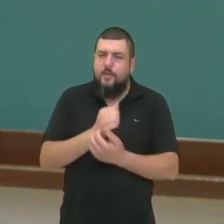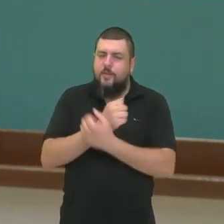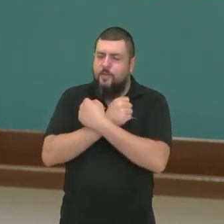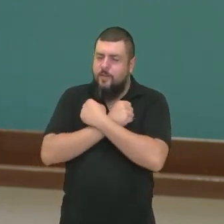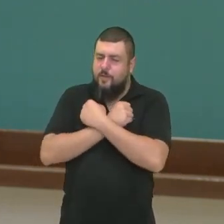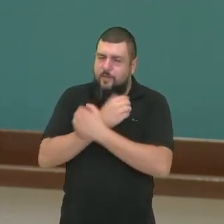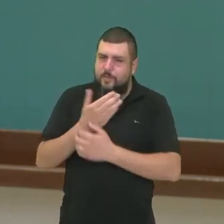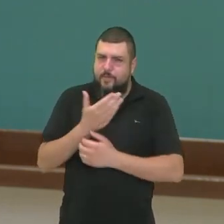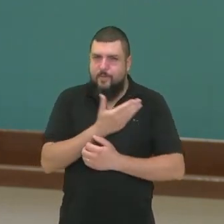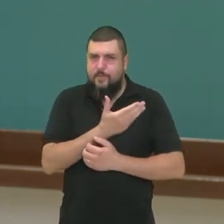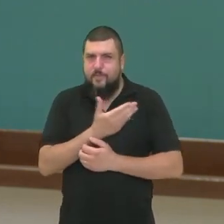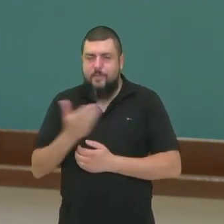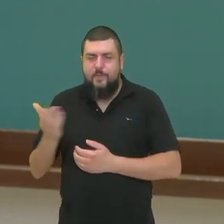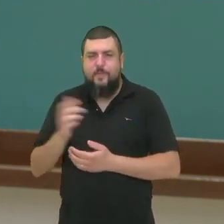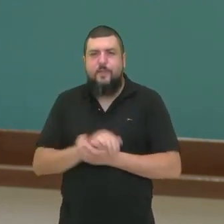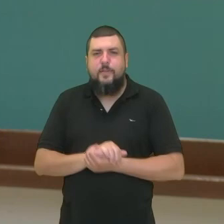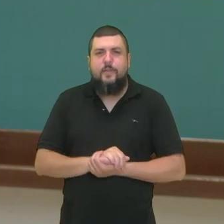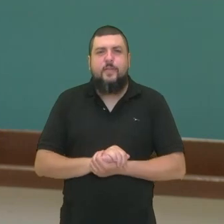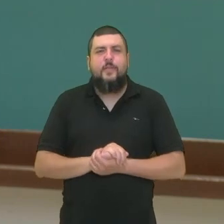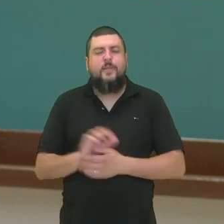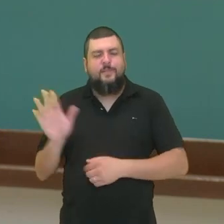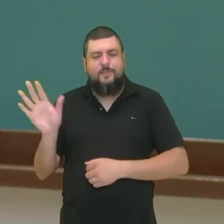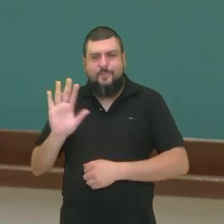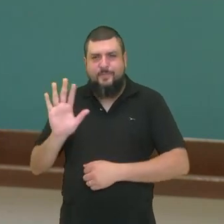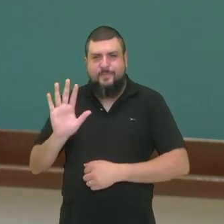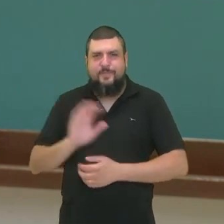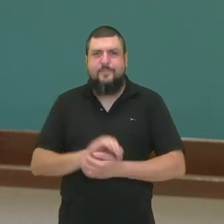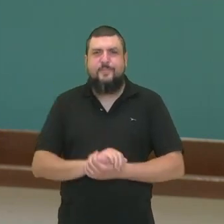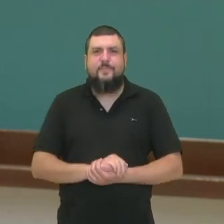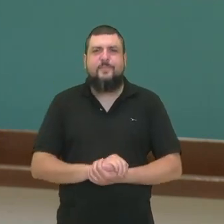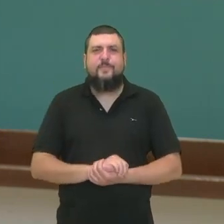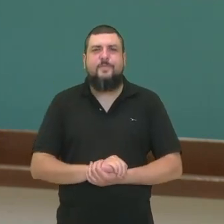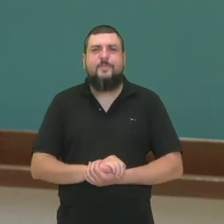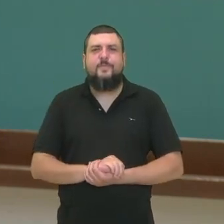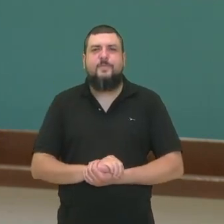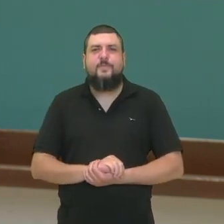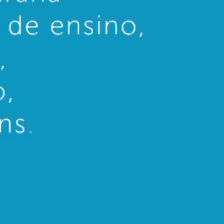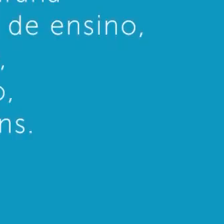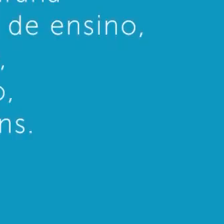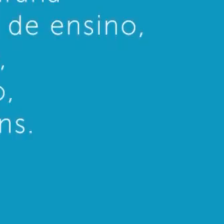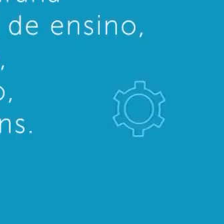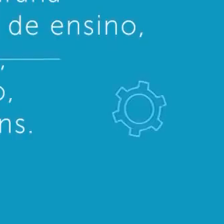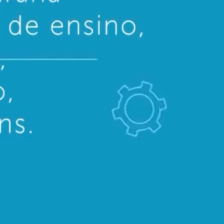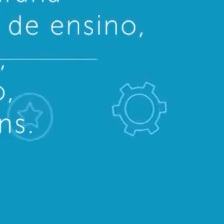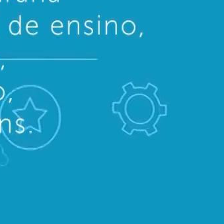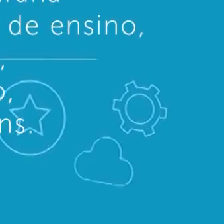abraço grande no coração de vocês, beijo e até a próxima aula. Tchau!